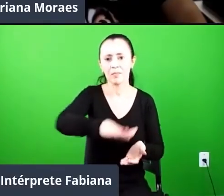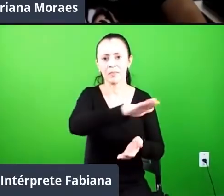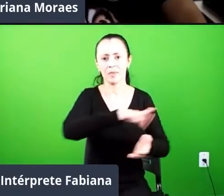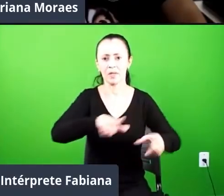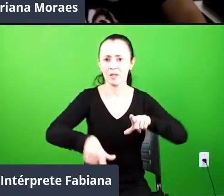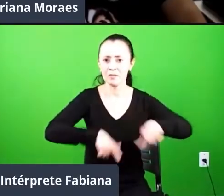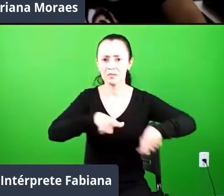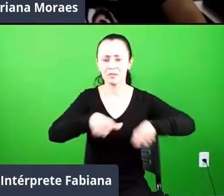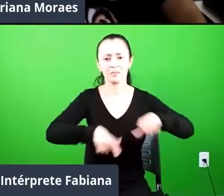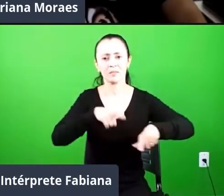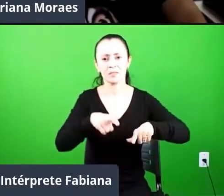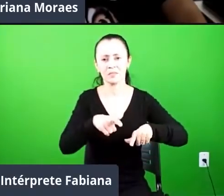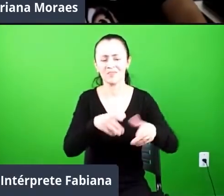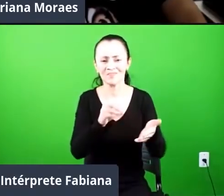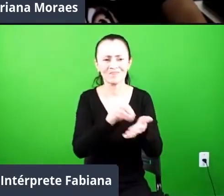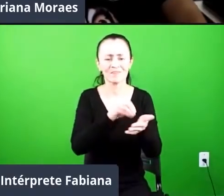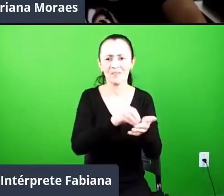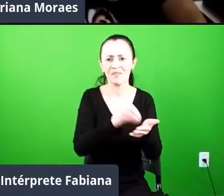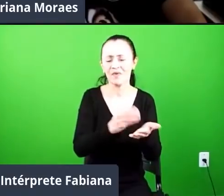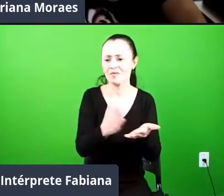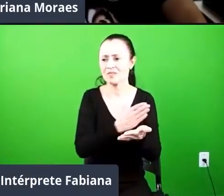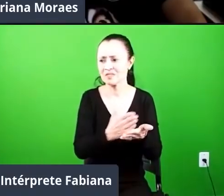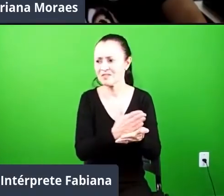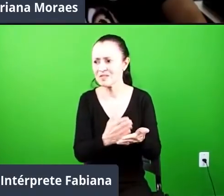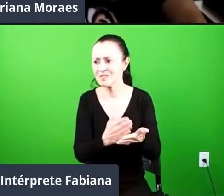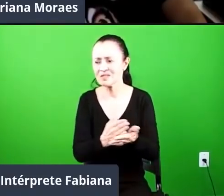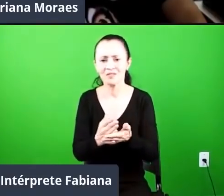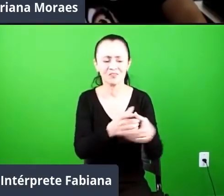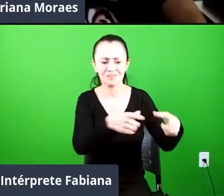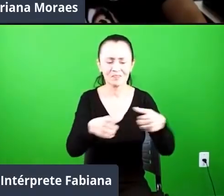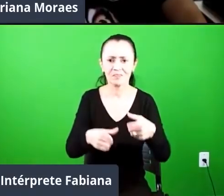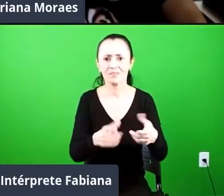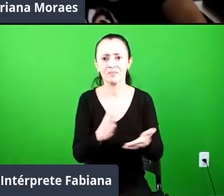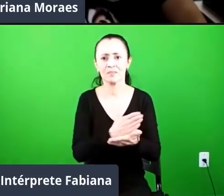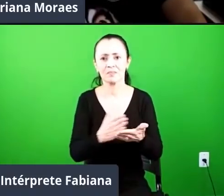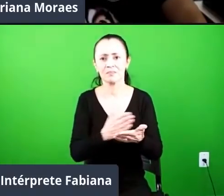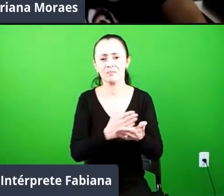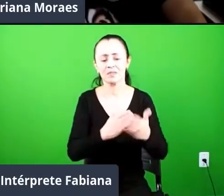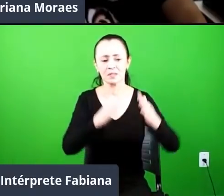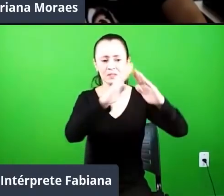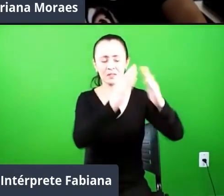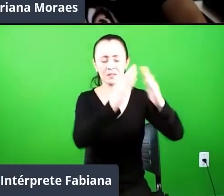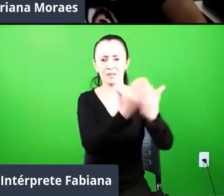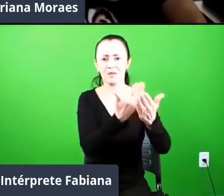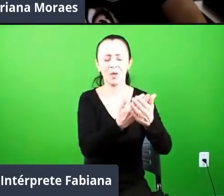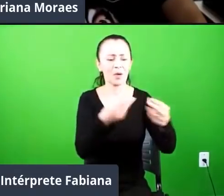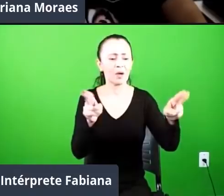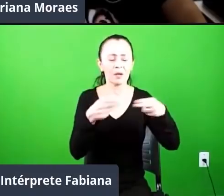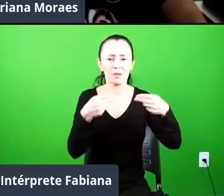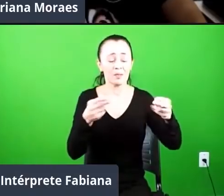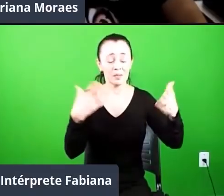de condições de trabalho, né? As escolas, muitas vezes, têm problemas de ventilação, o ventilador